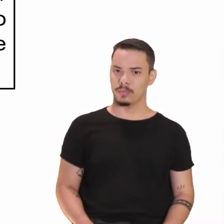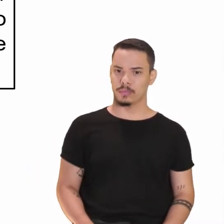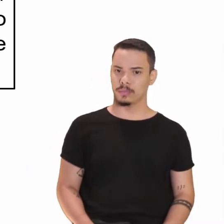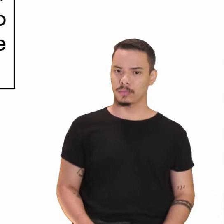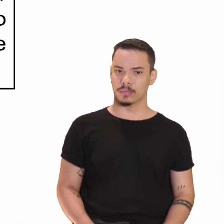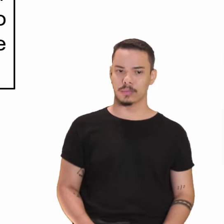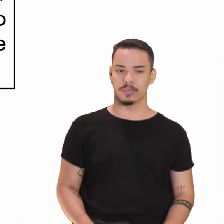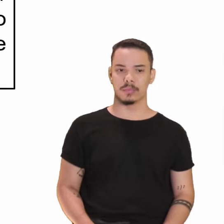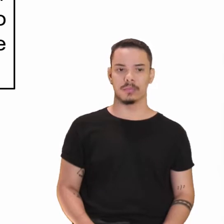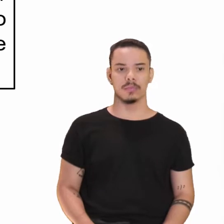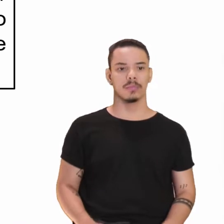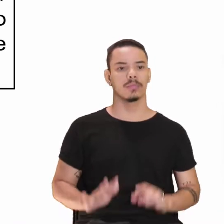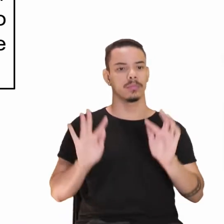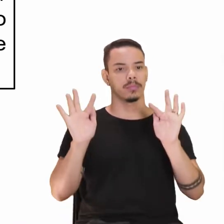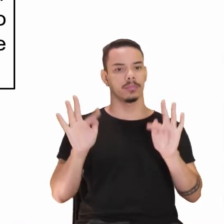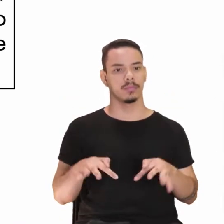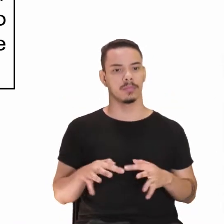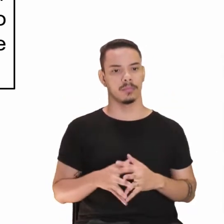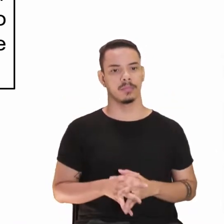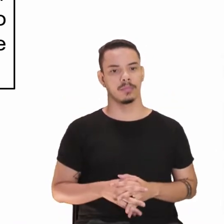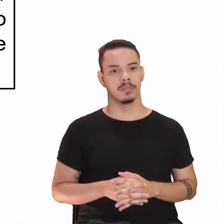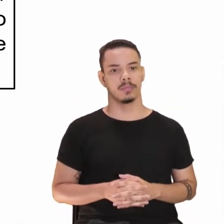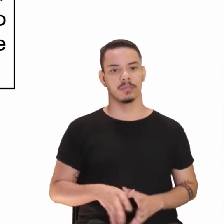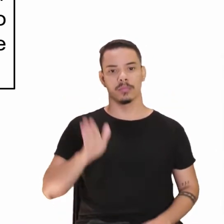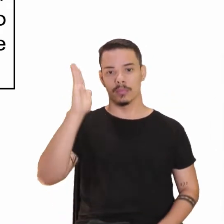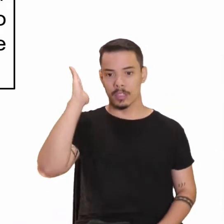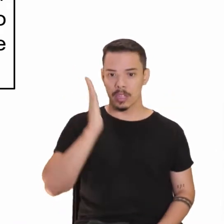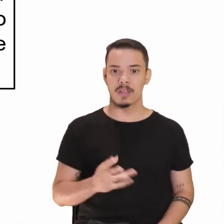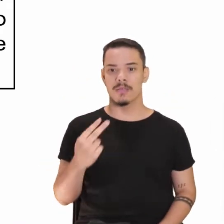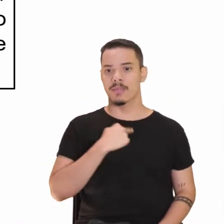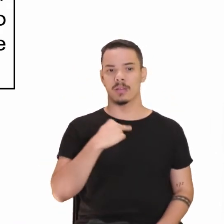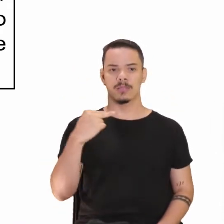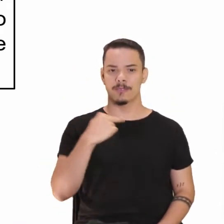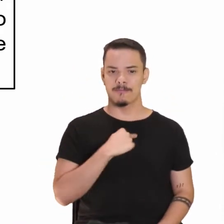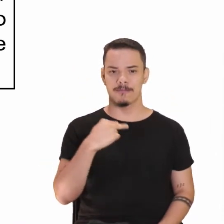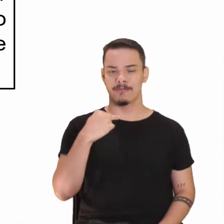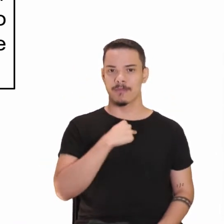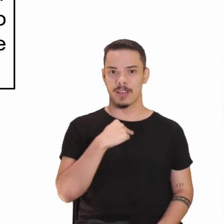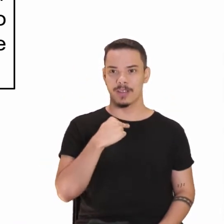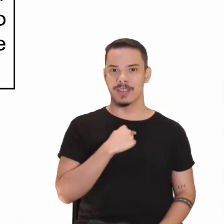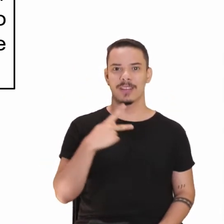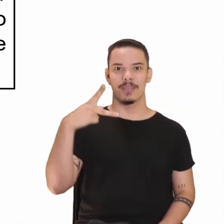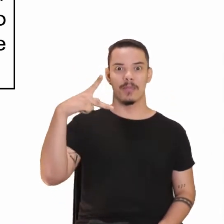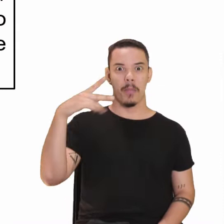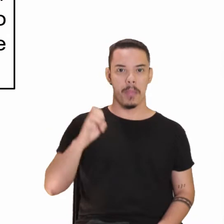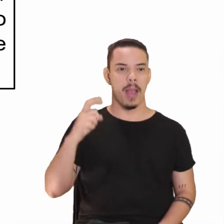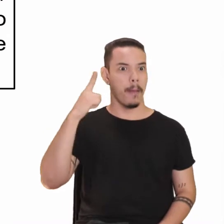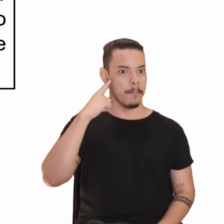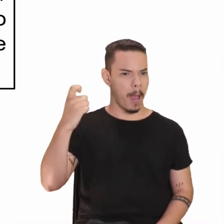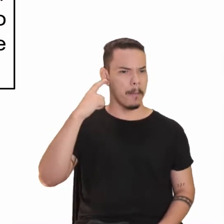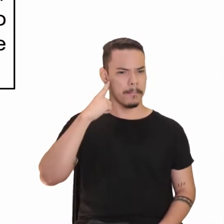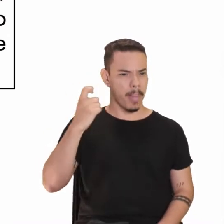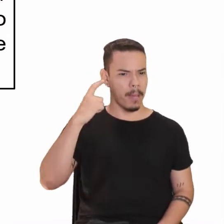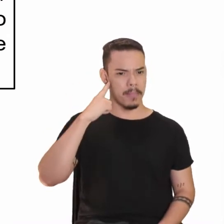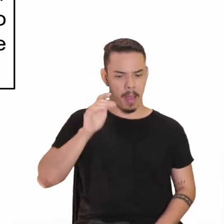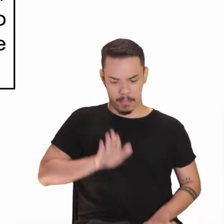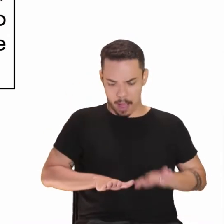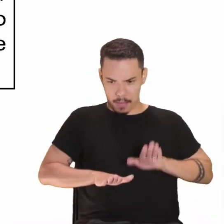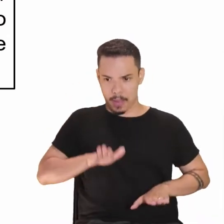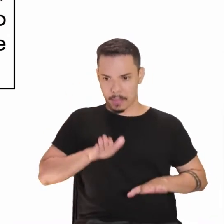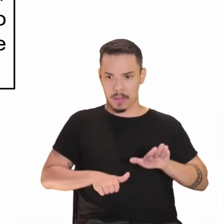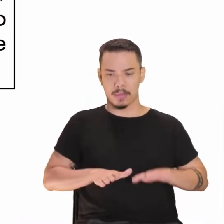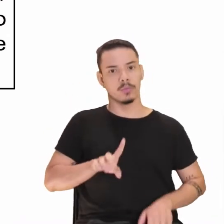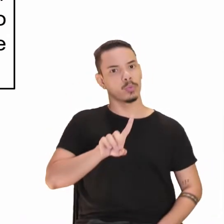constantemente. Aí lá no final, já não posso. Tô batendo o pé, ó. Um dia